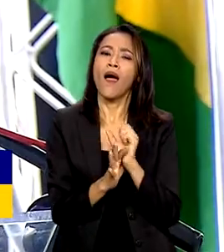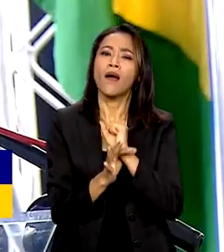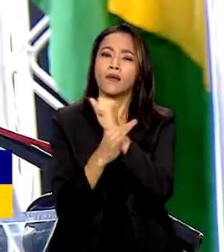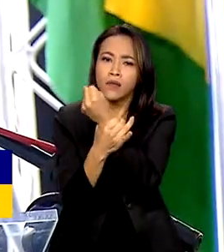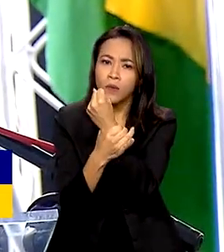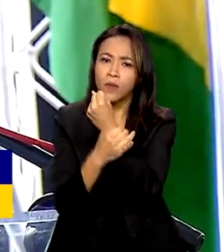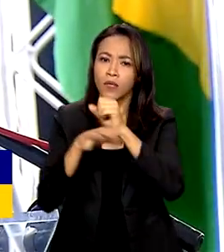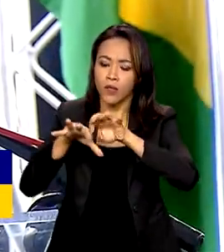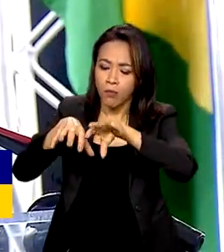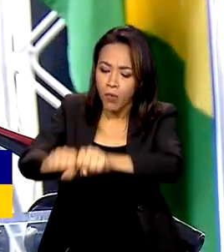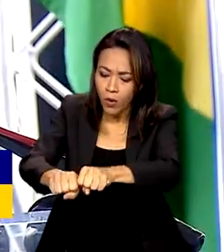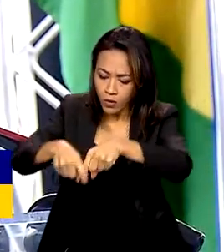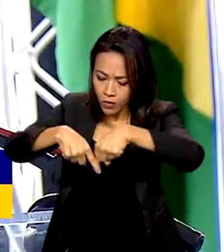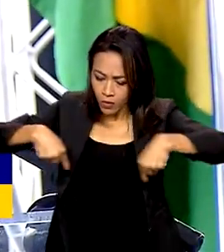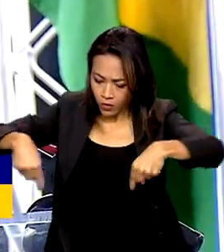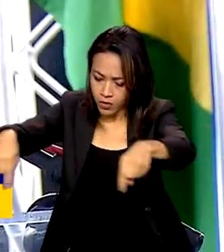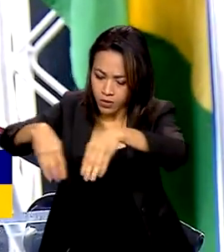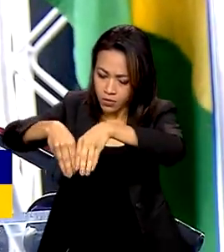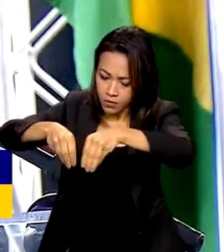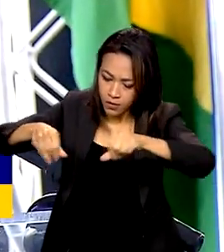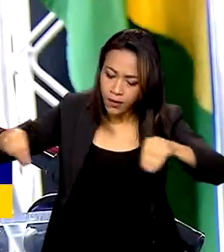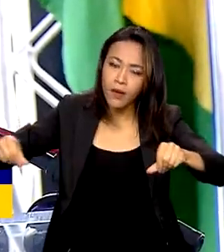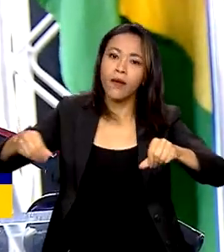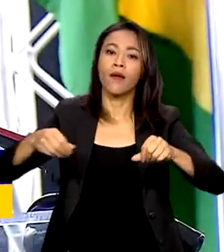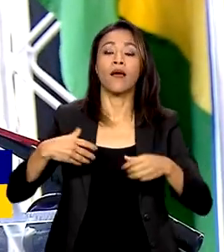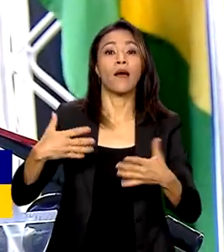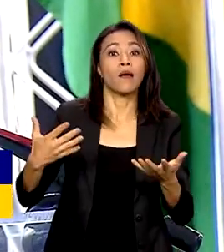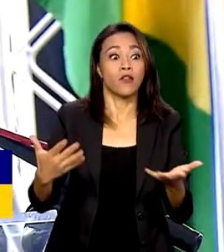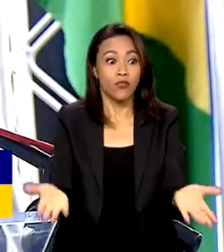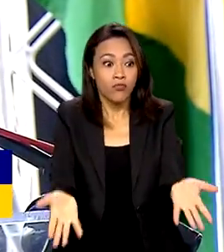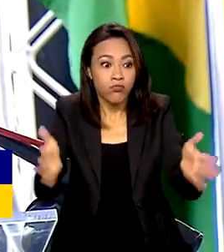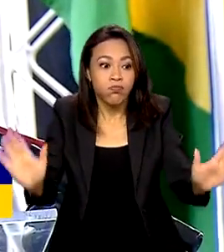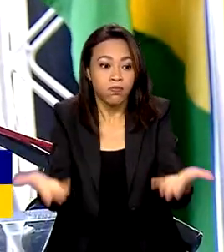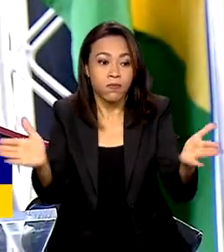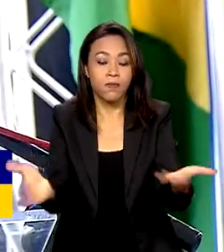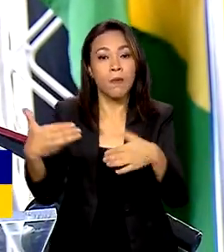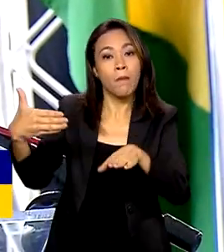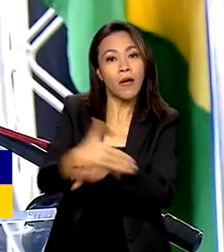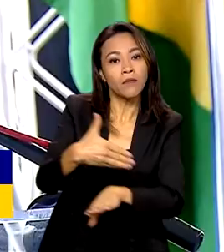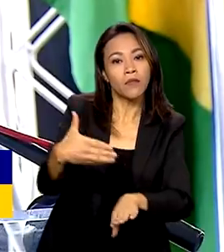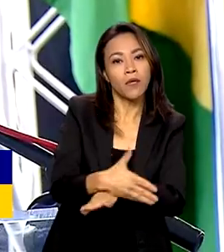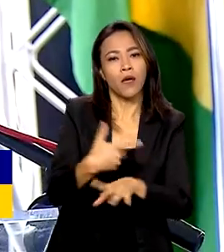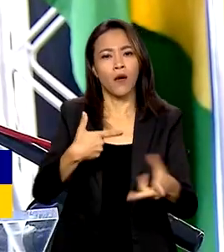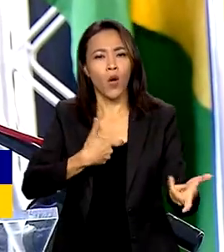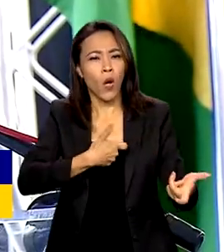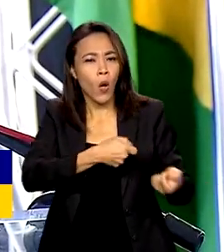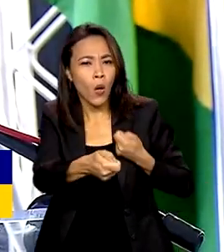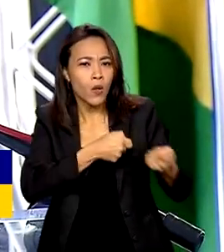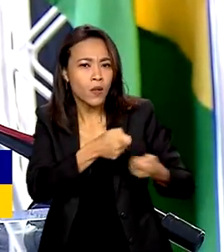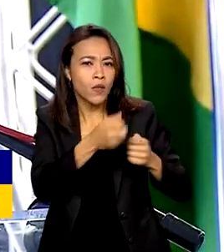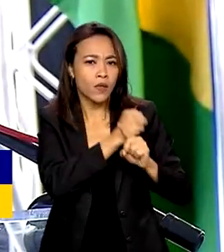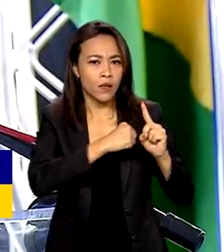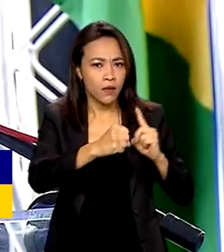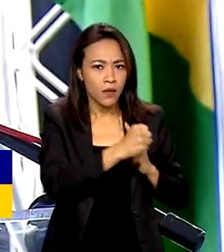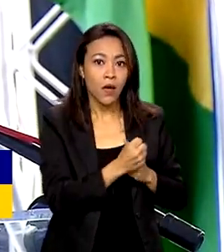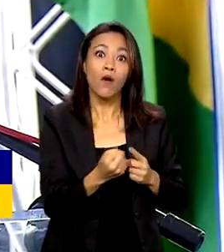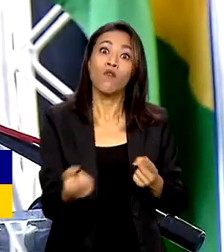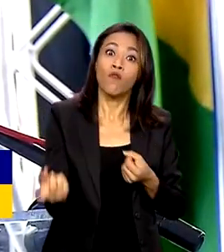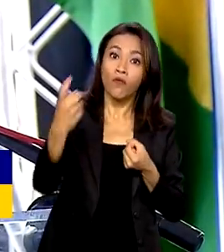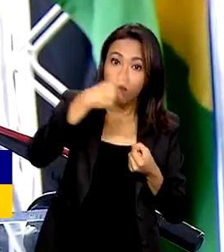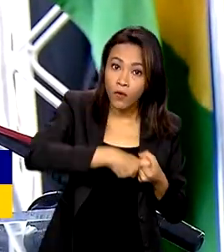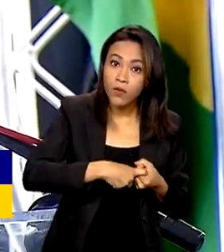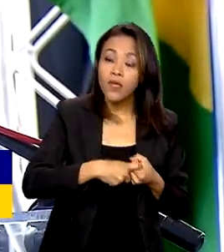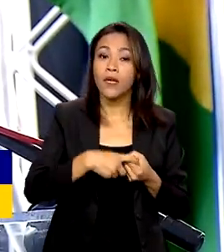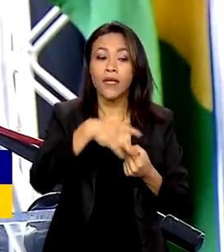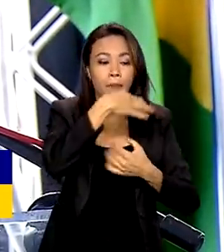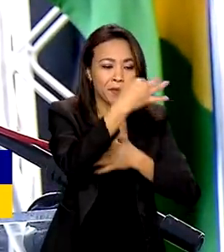comunidades tradicionais promovendo a participação e o controle social voltando até a cooperação cooperação com